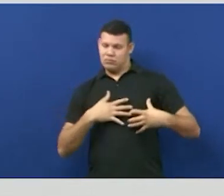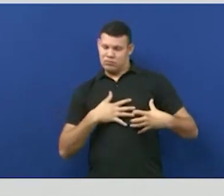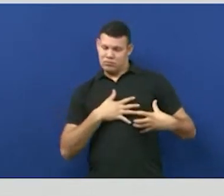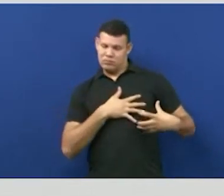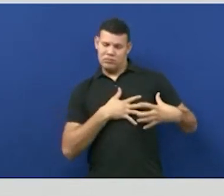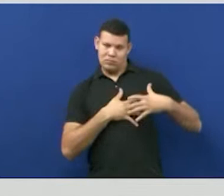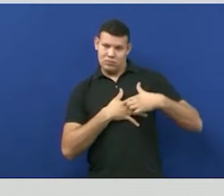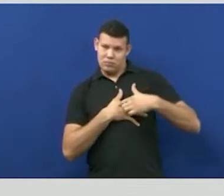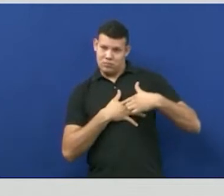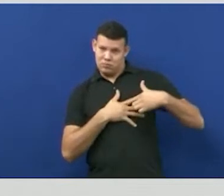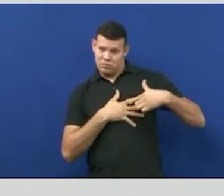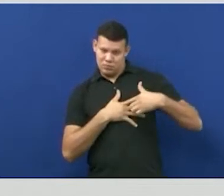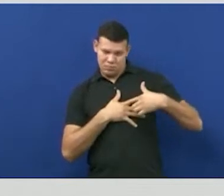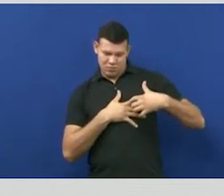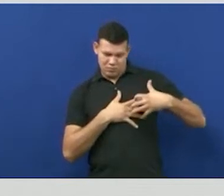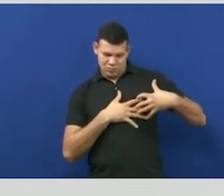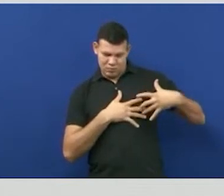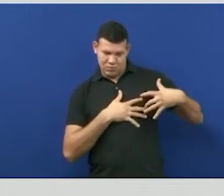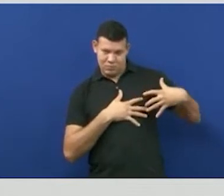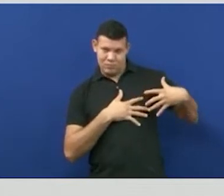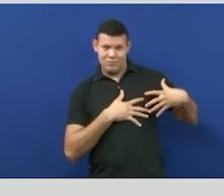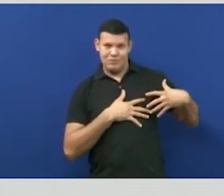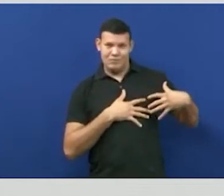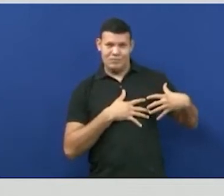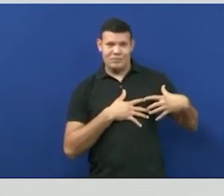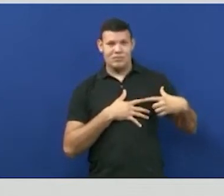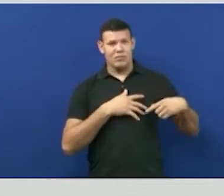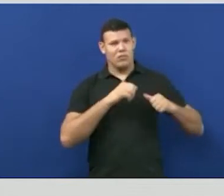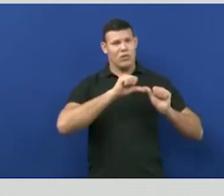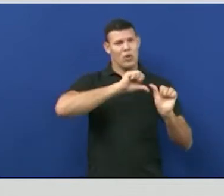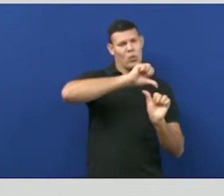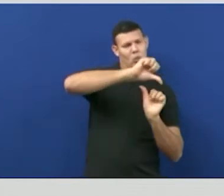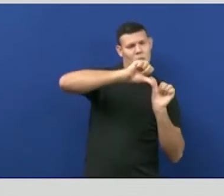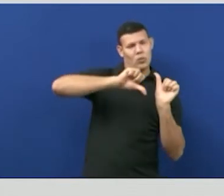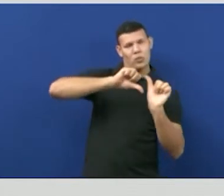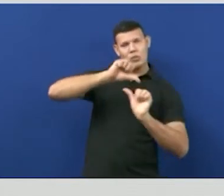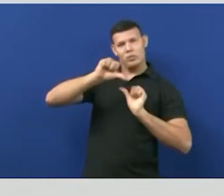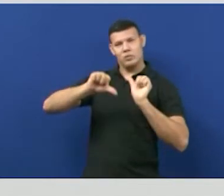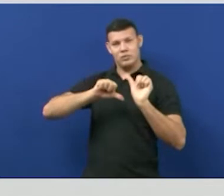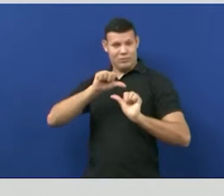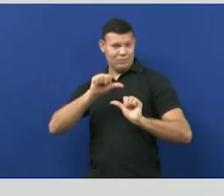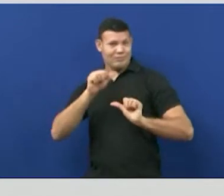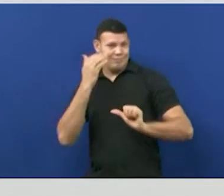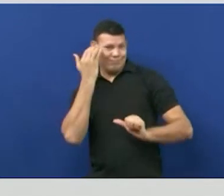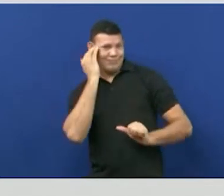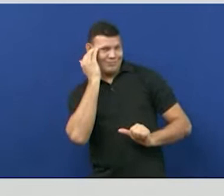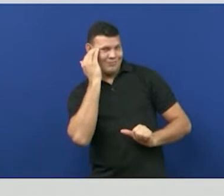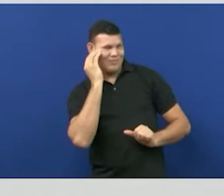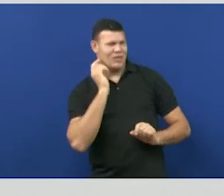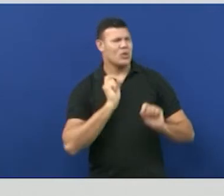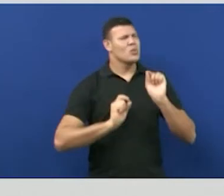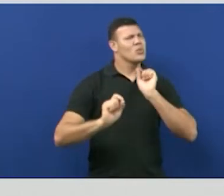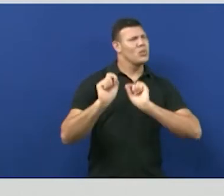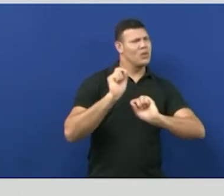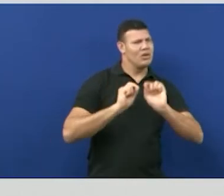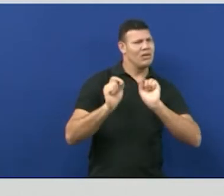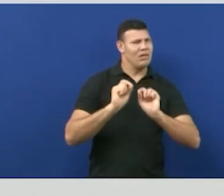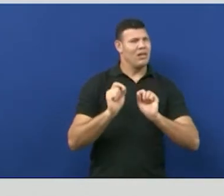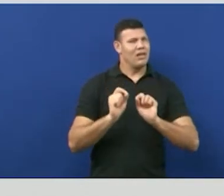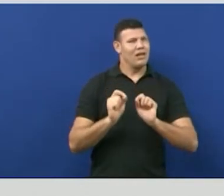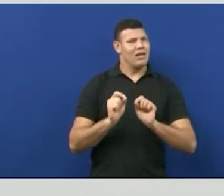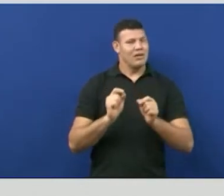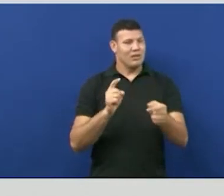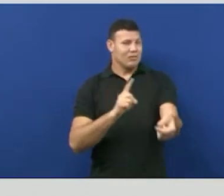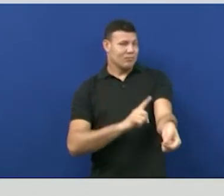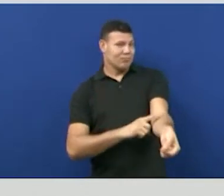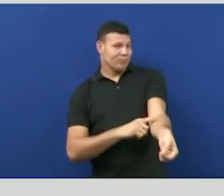seja, aos alvéolos. E lá nos alvéolos, o sangue faz a troca gasosa. Ou seja, o sangue que está carregado